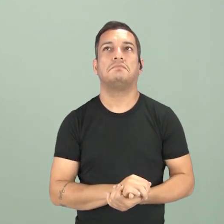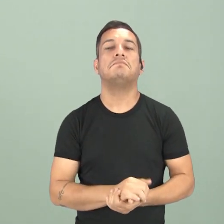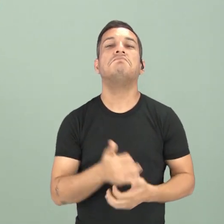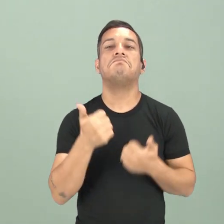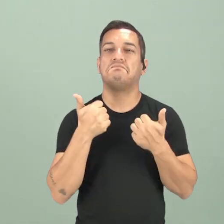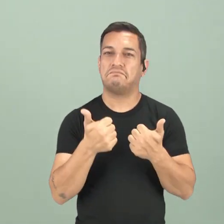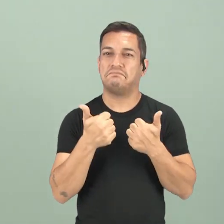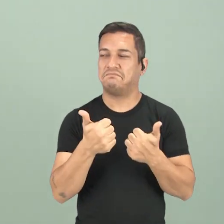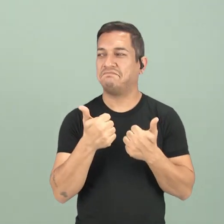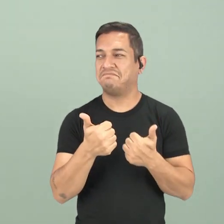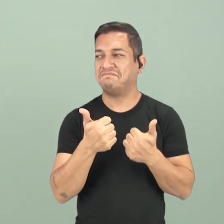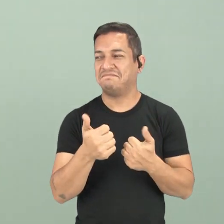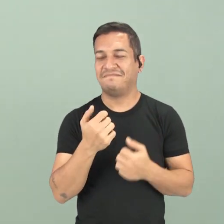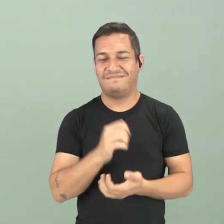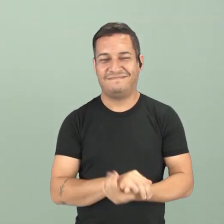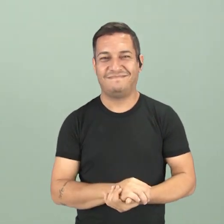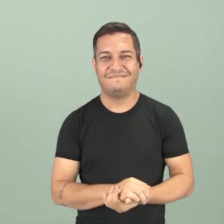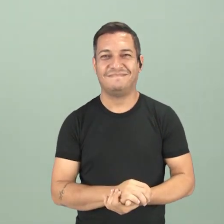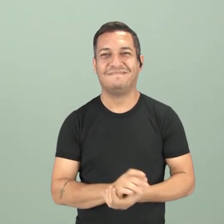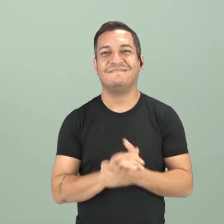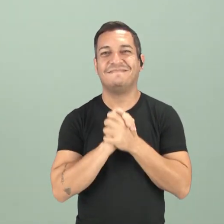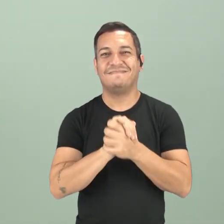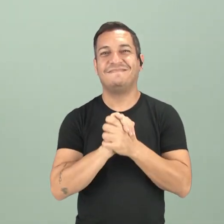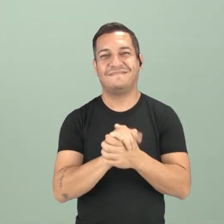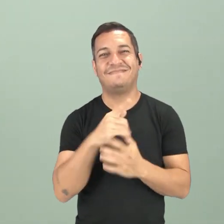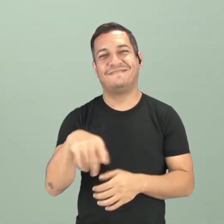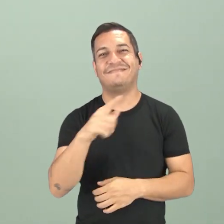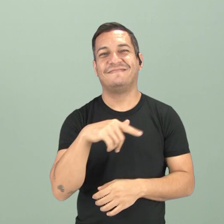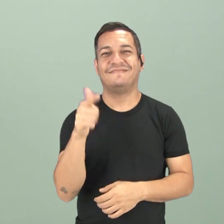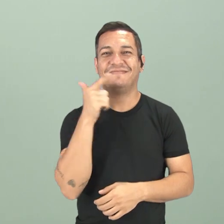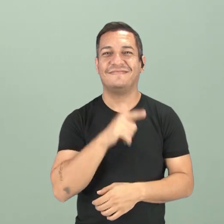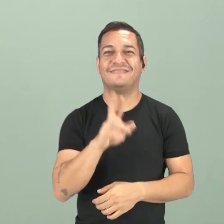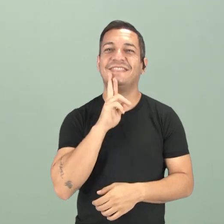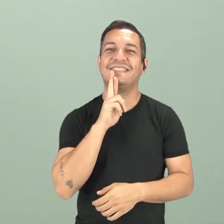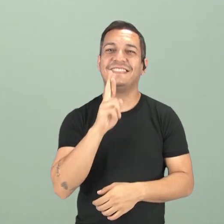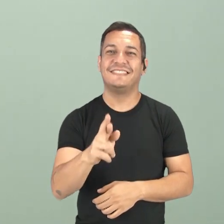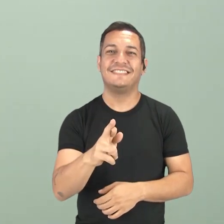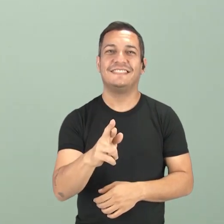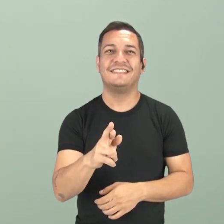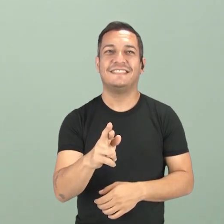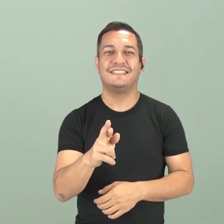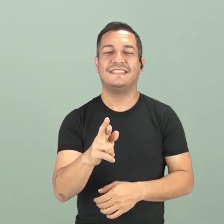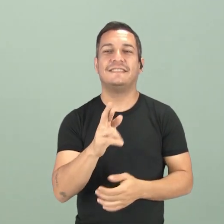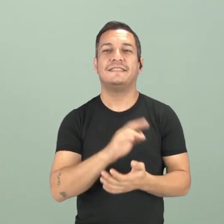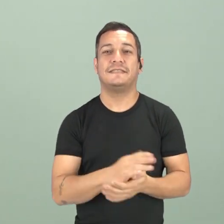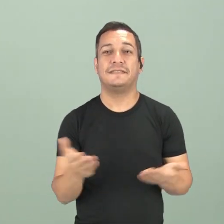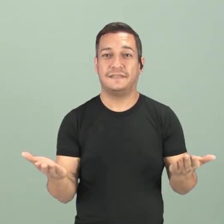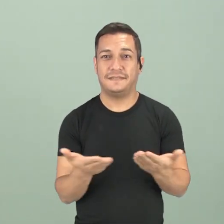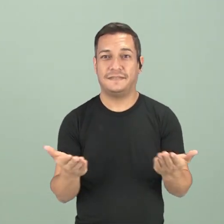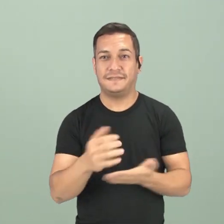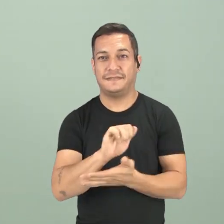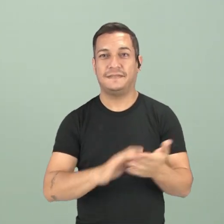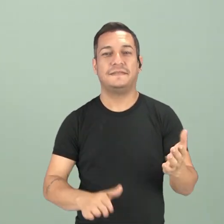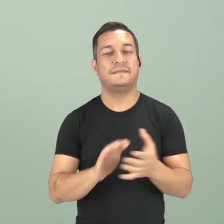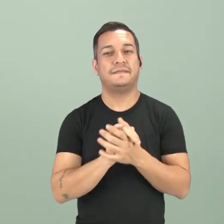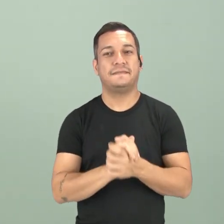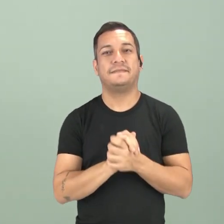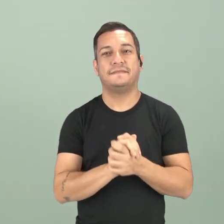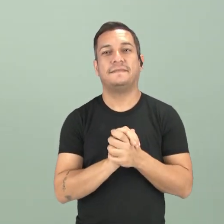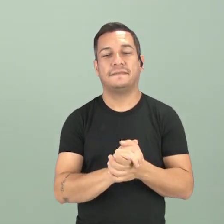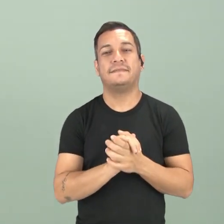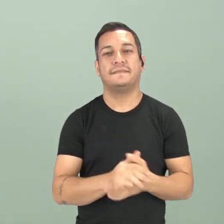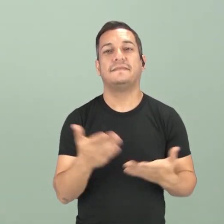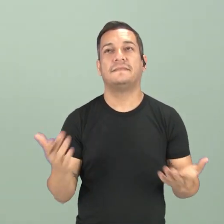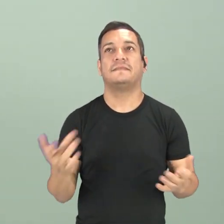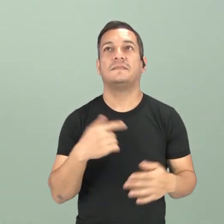Muito bem! Então, parabéns para você que conseguiu fechar o nosso gabarito de hoje. Meus parabéns. Com